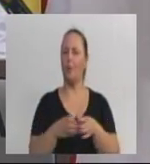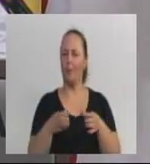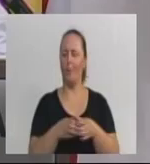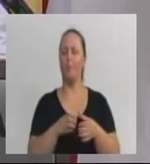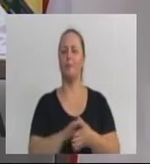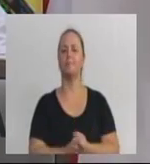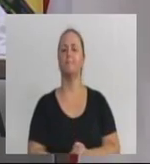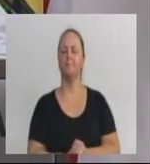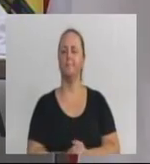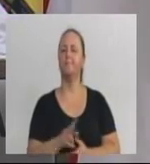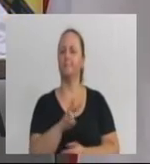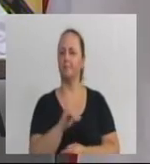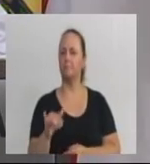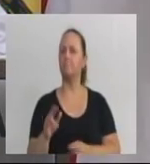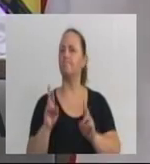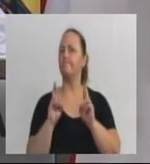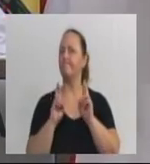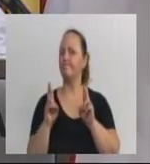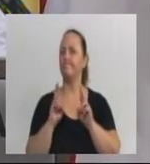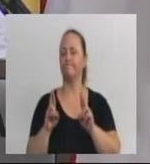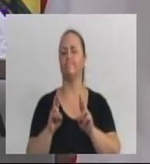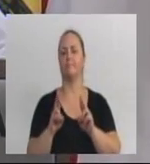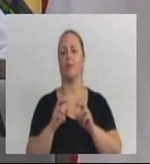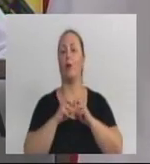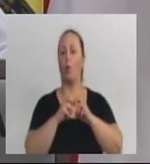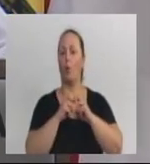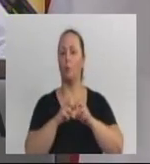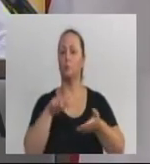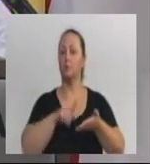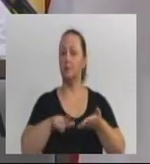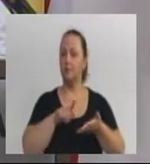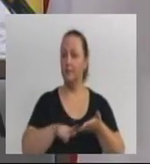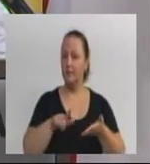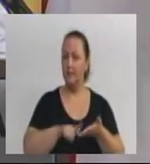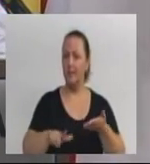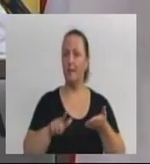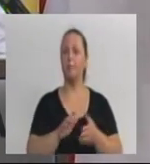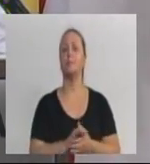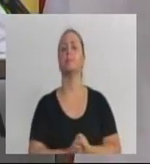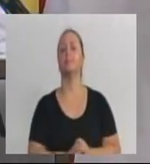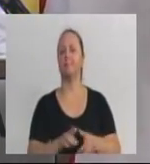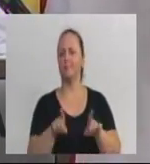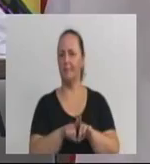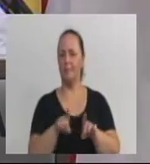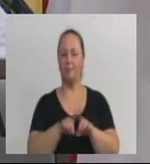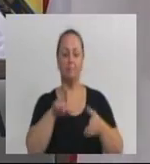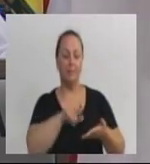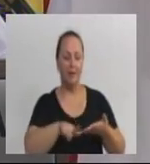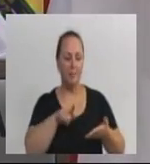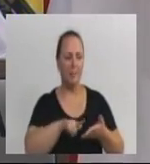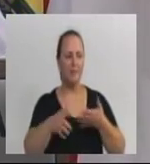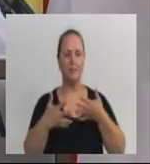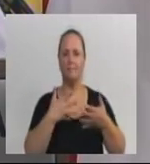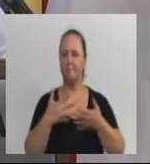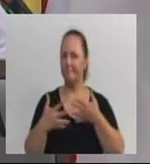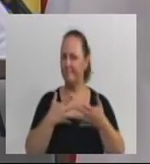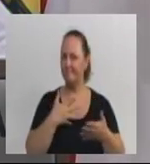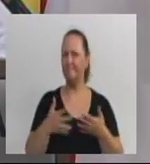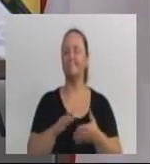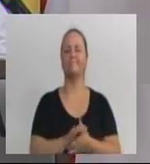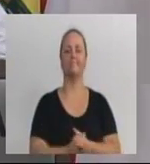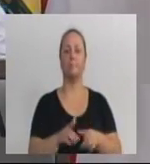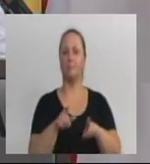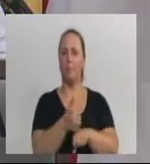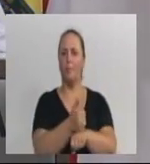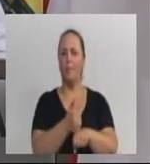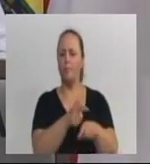breve eles consigam andar com os ônibus limpos, eles consigam manter as limpezas nos terminais e os mecânicos consigam fazer